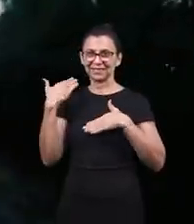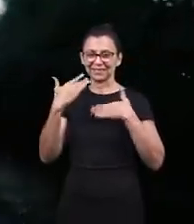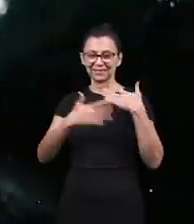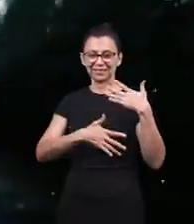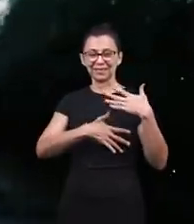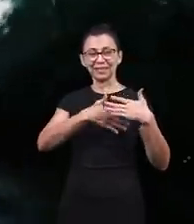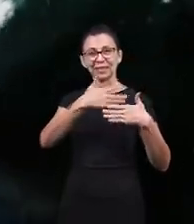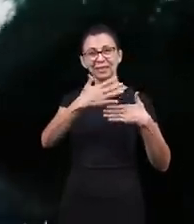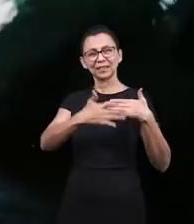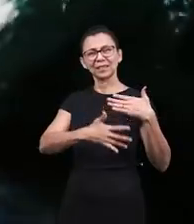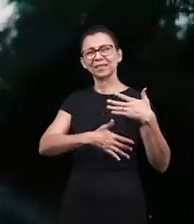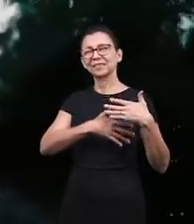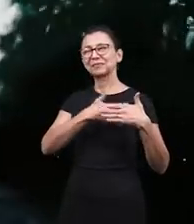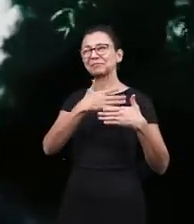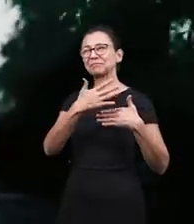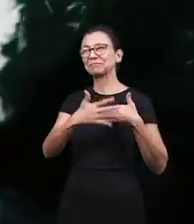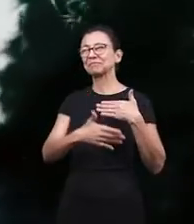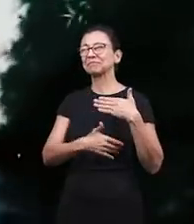de gozo e de